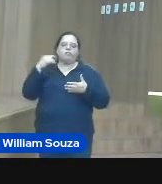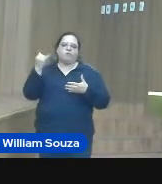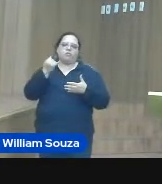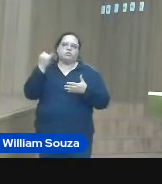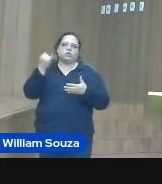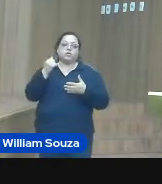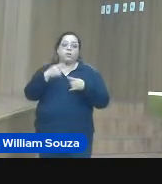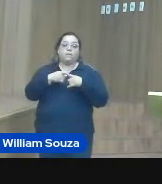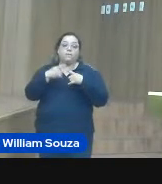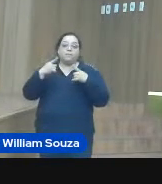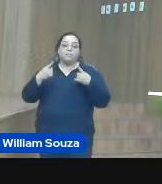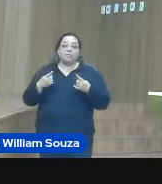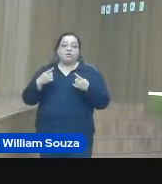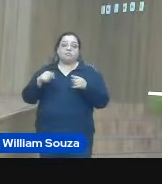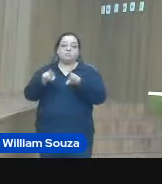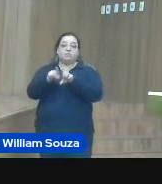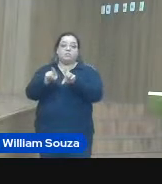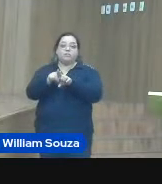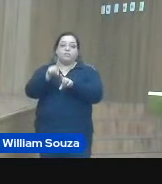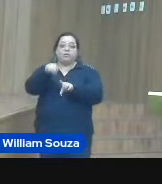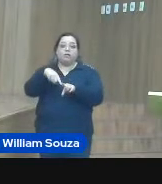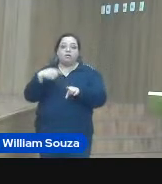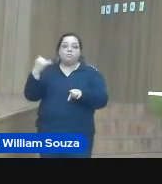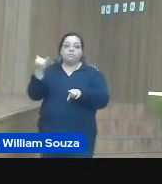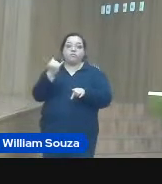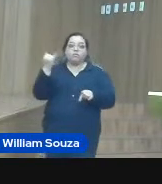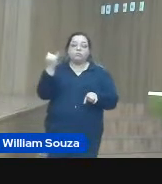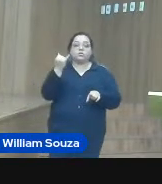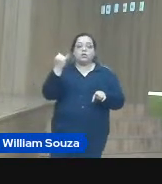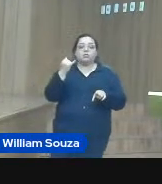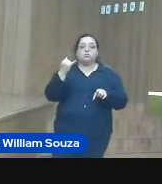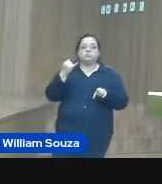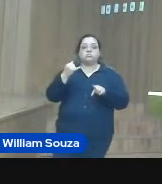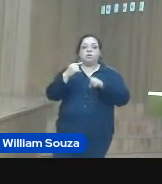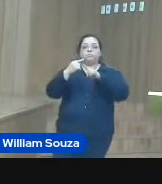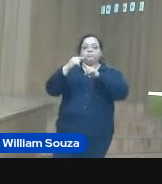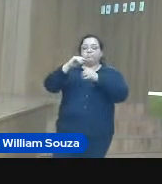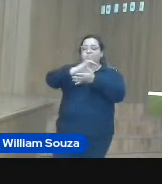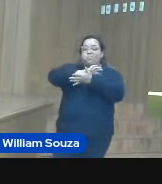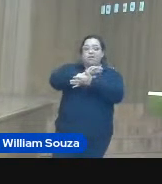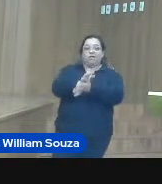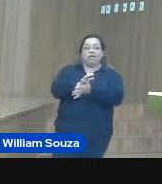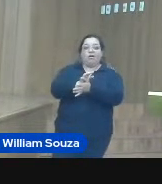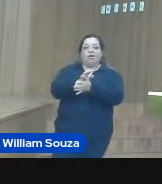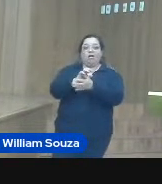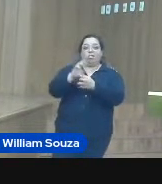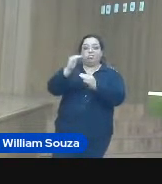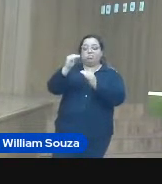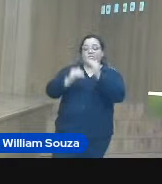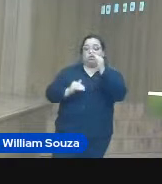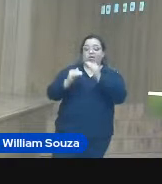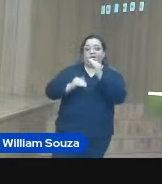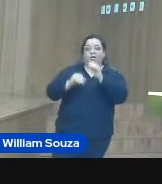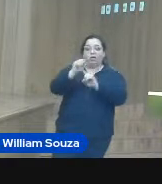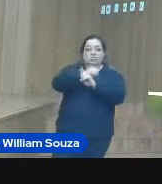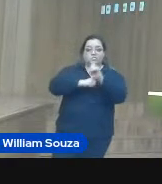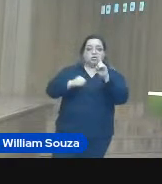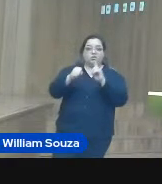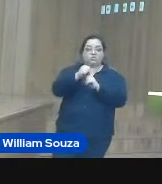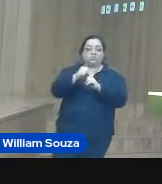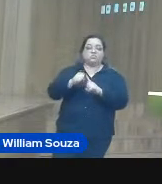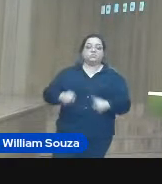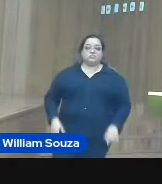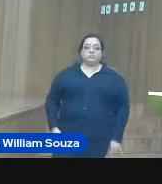Mas também é importante combater desigualdade social. Tão importante quanto o rigor.